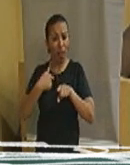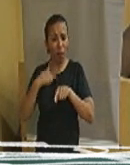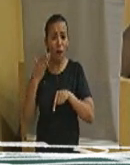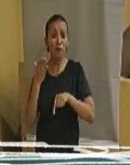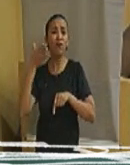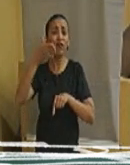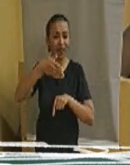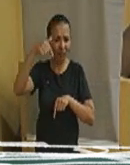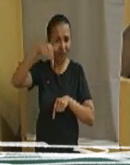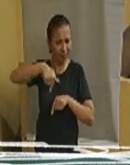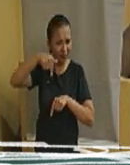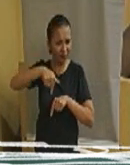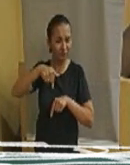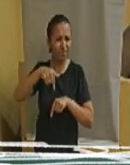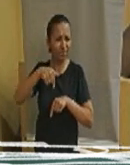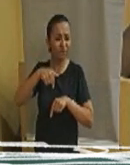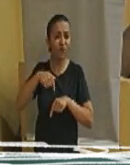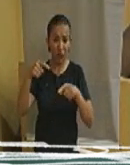aqui,